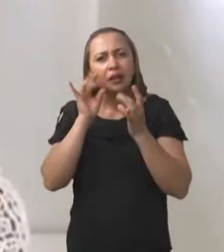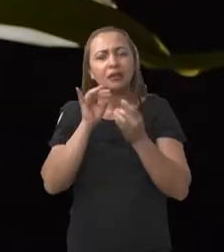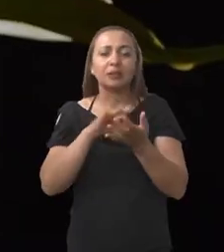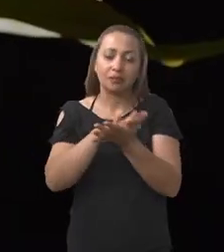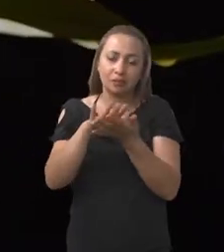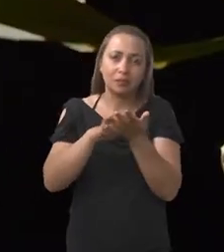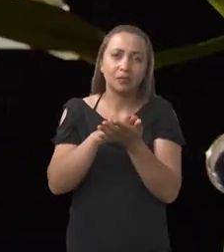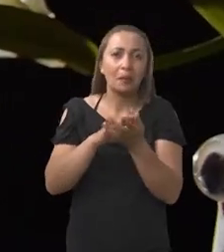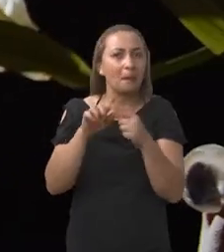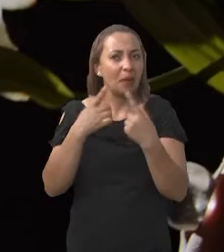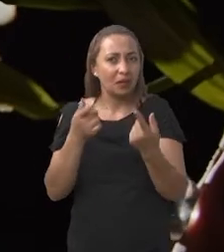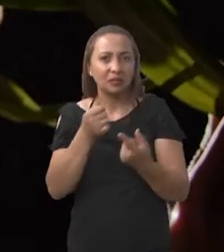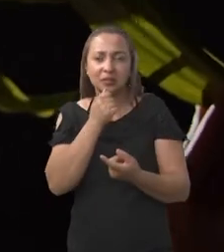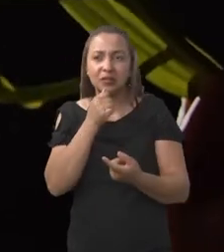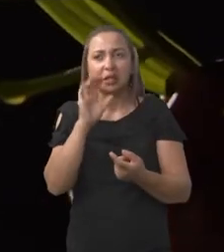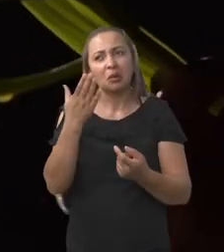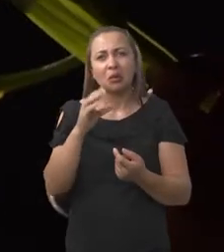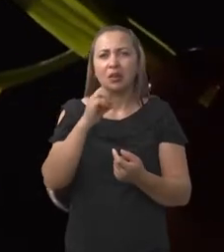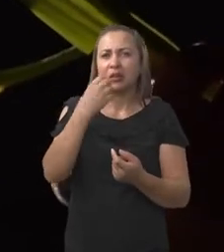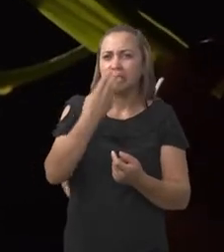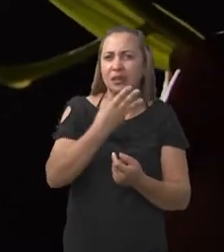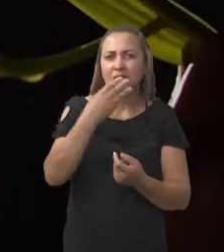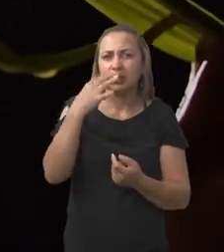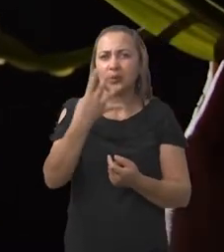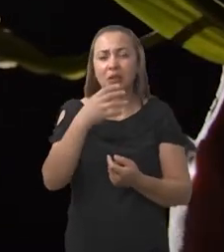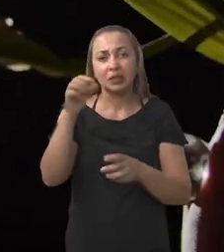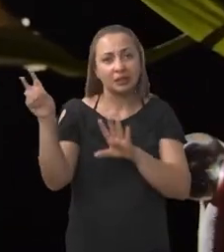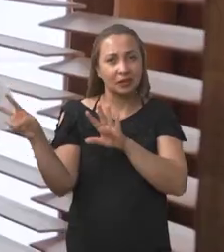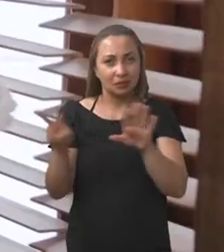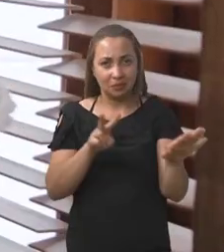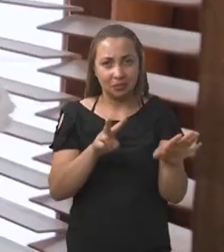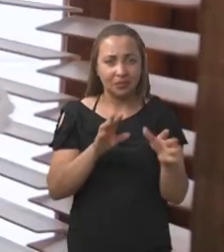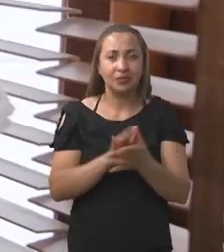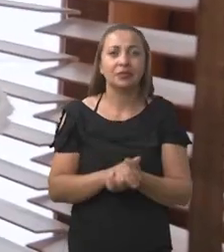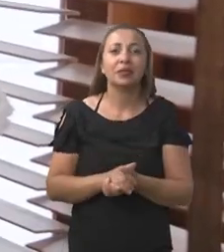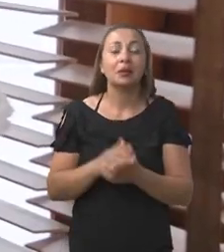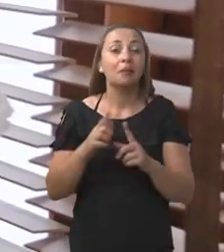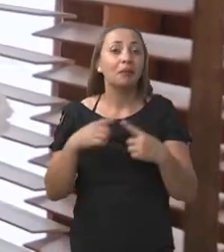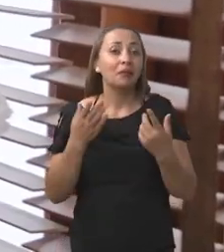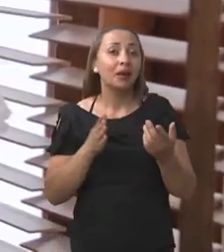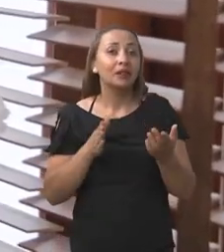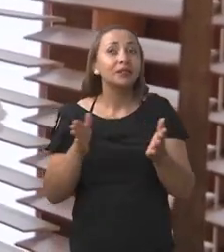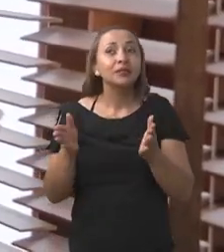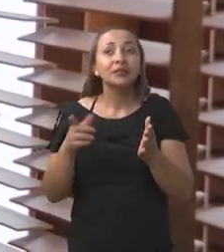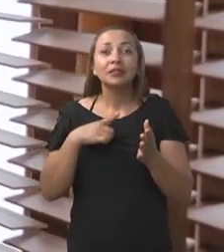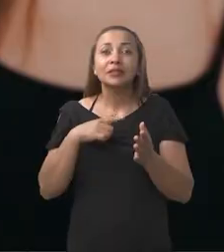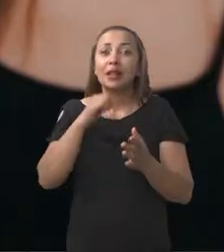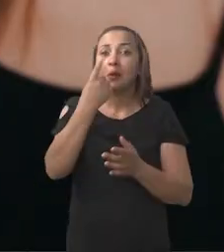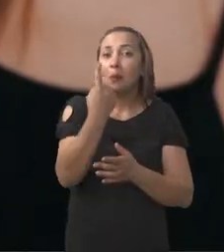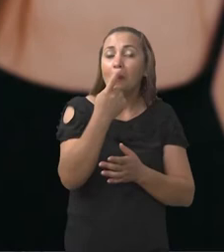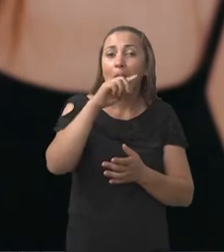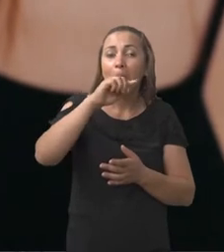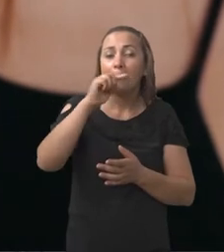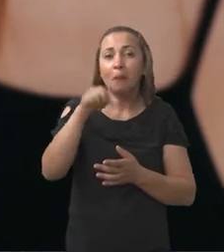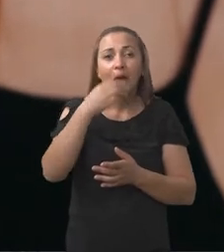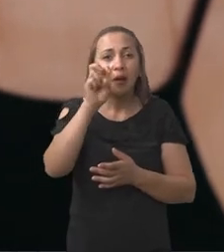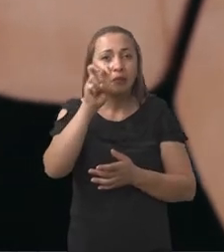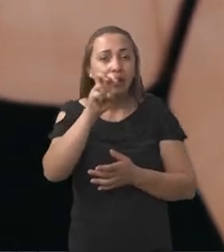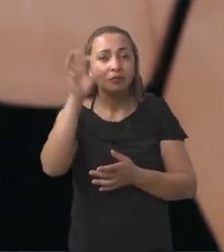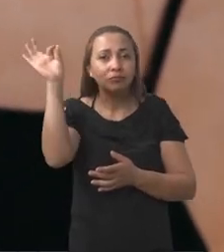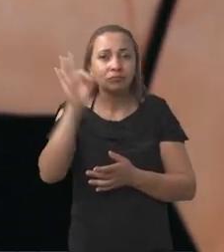uma recuperação espontânea em 2, 3, 4 semanas. Entretanto, a gente tem um contingente de 1,5%